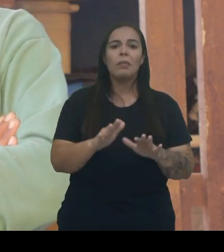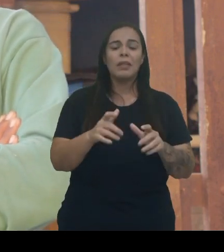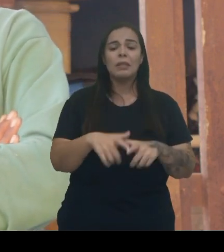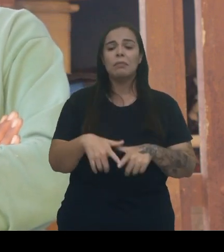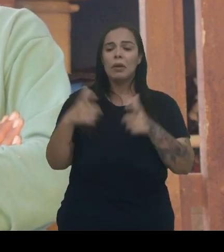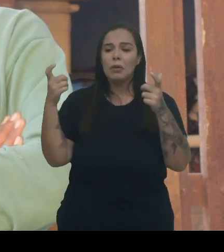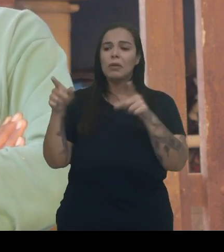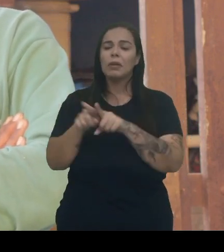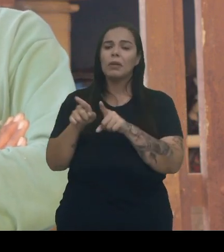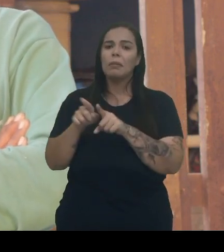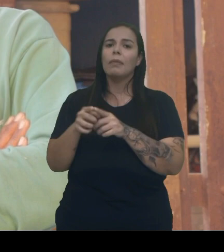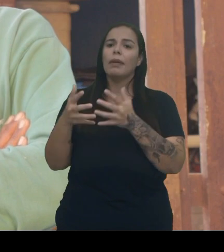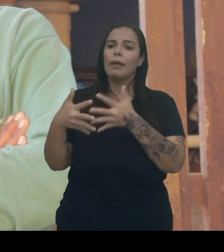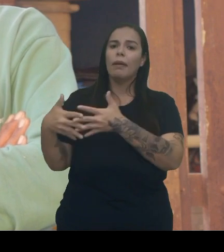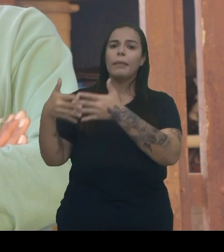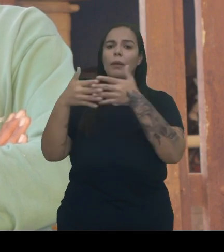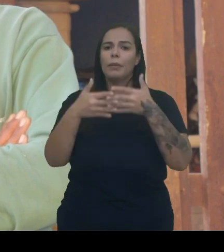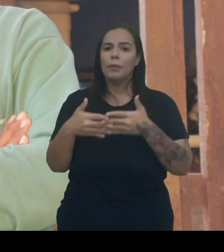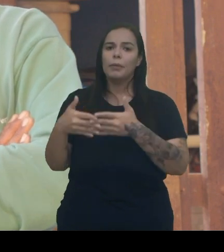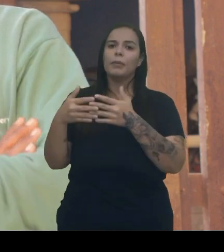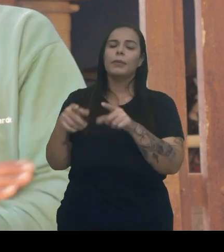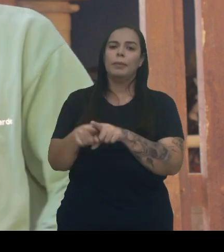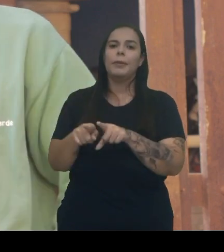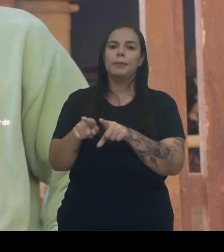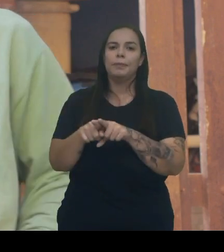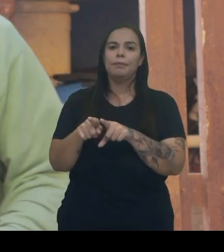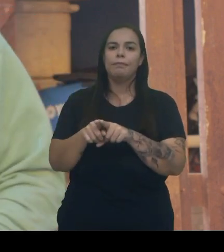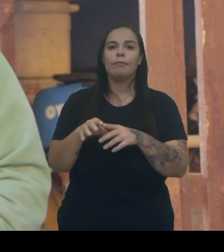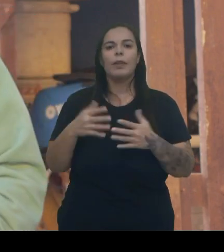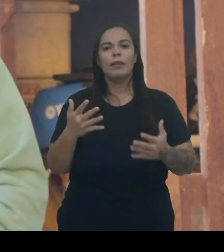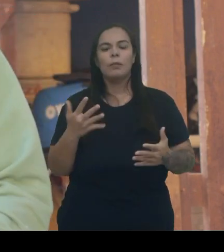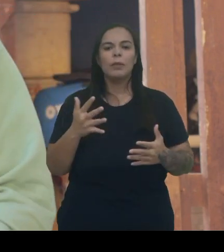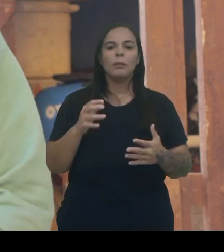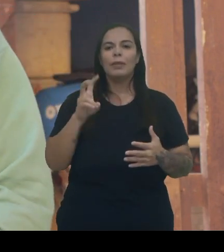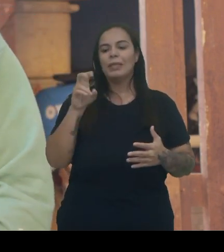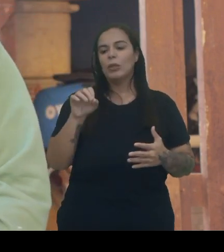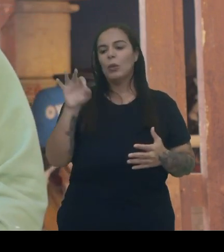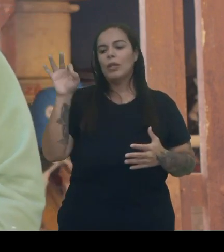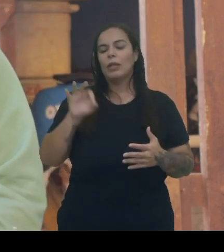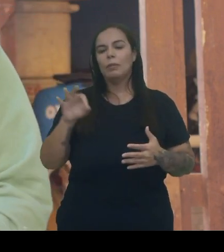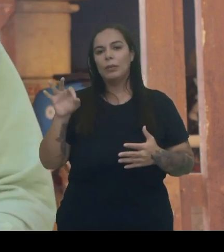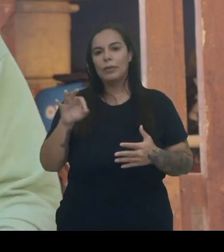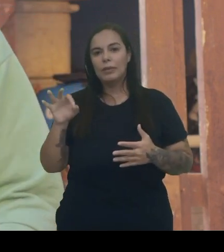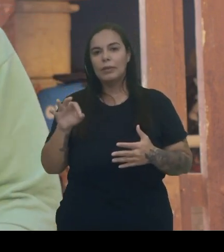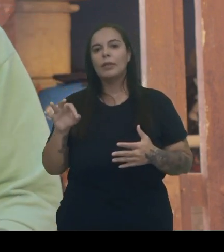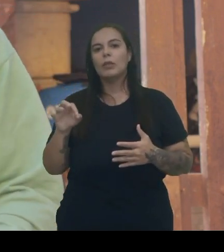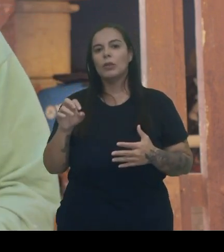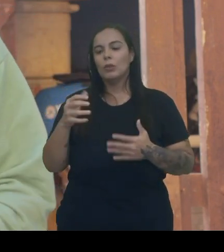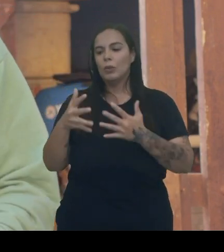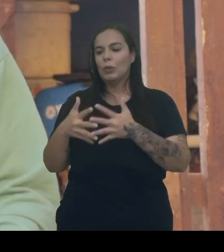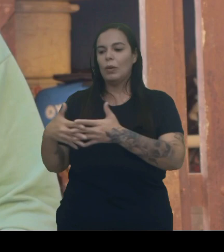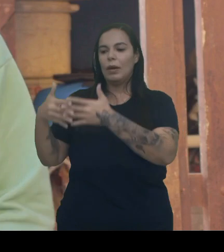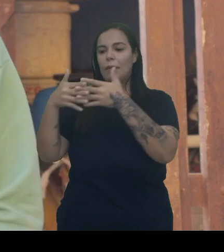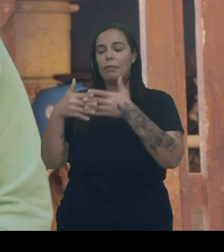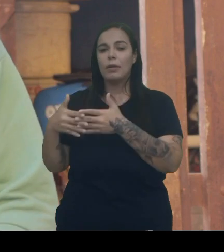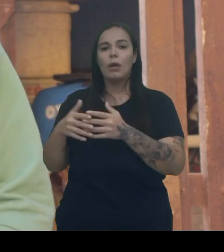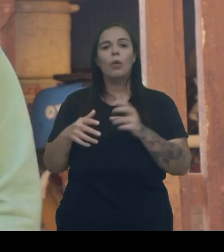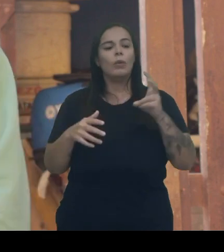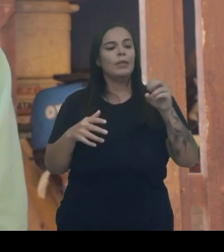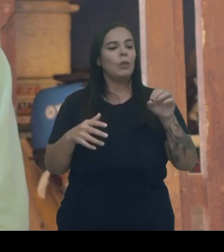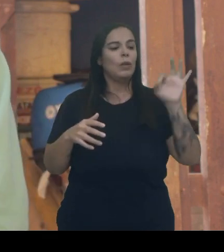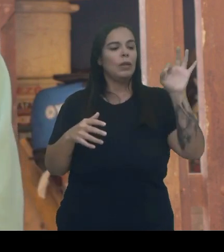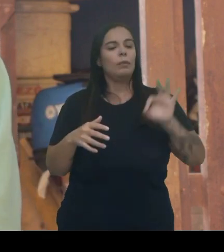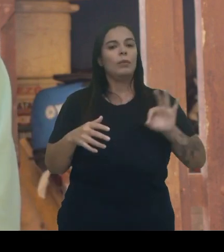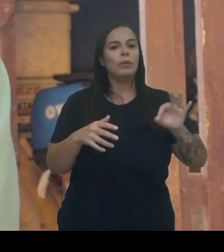também. Muitas vieram de caminhão. Então vamos botar 50% veio de reboque e 50% veio